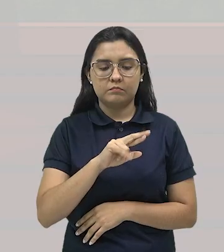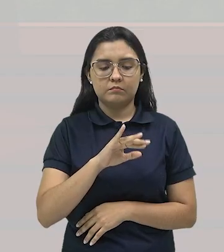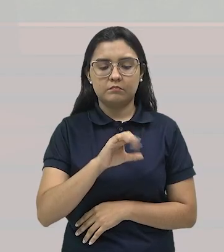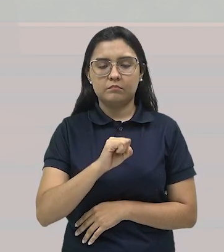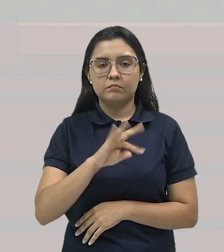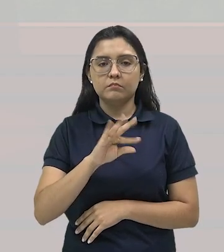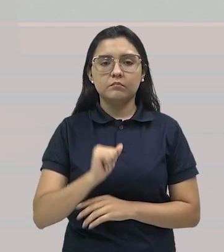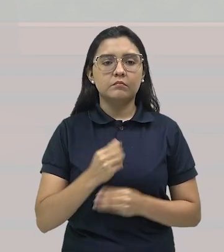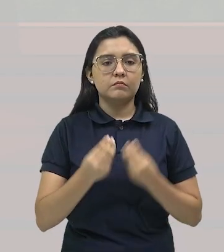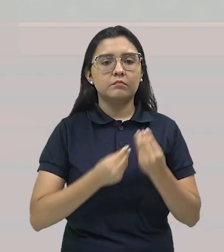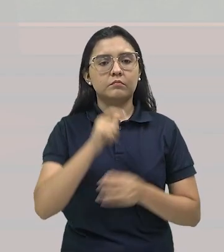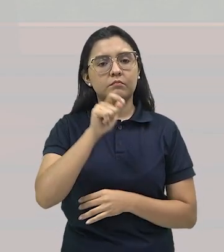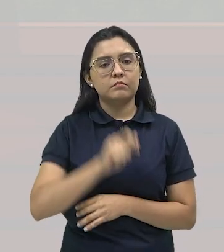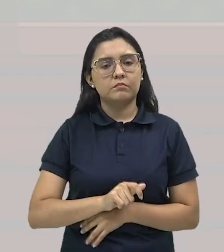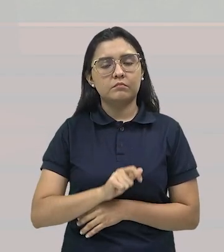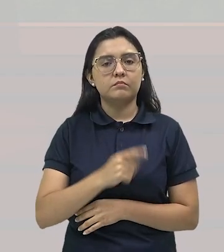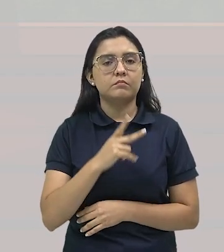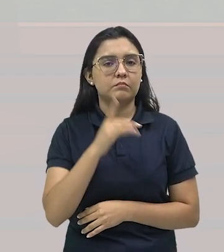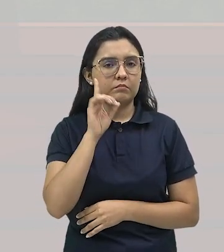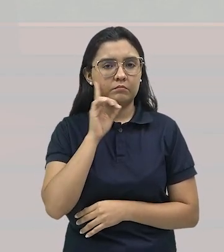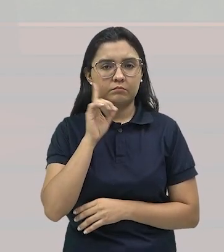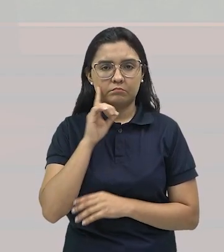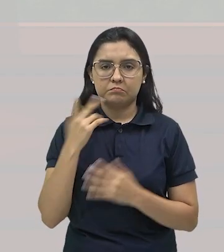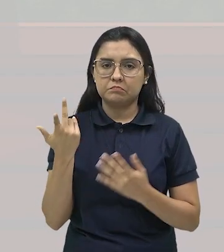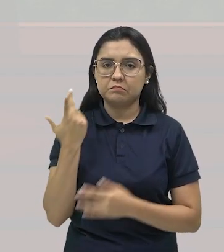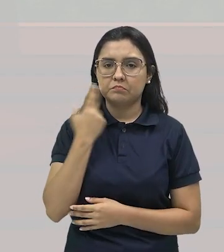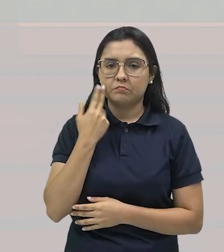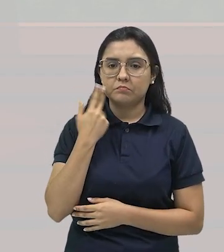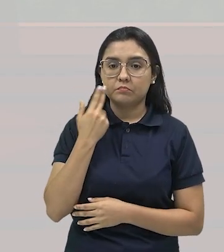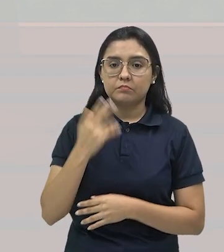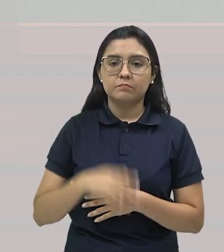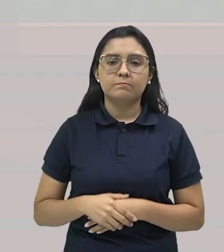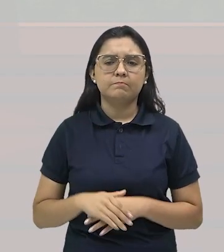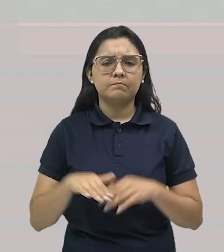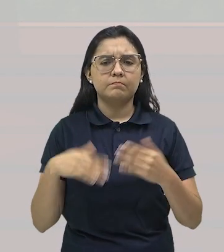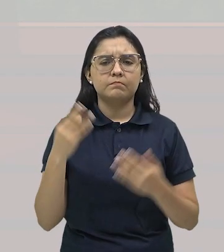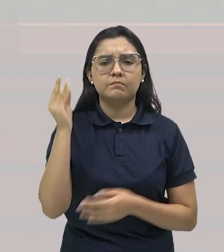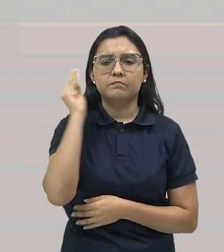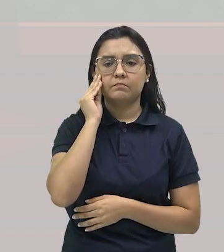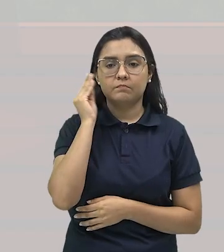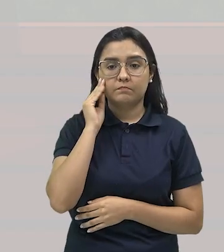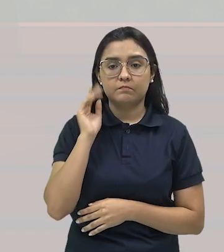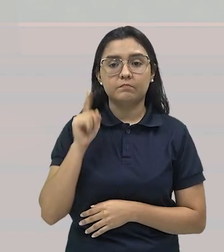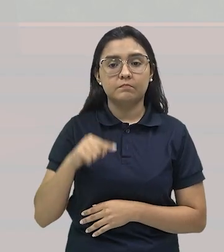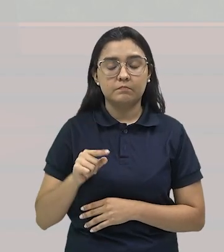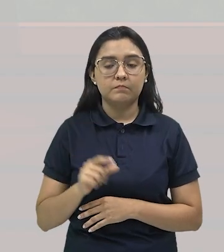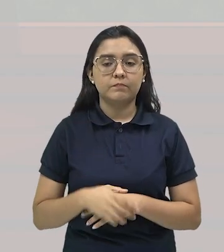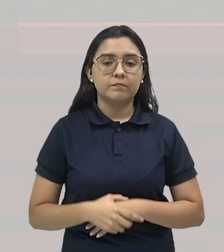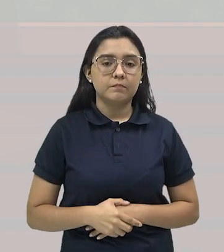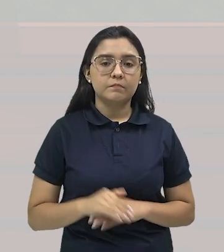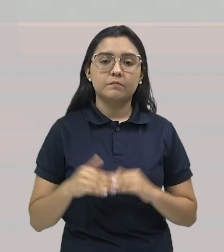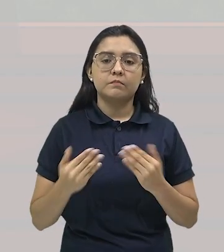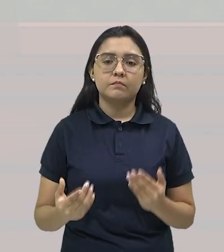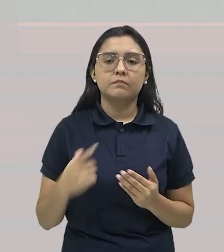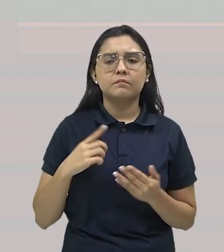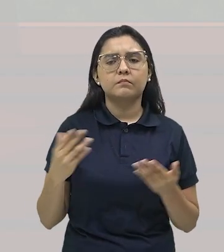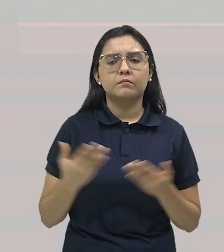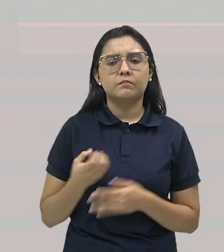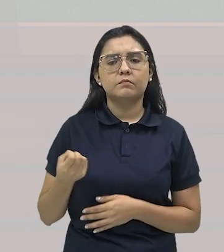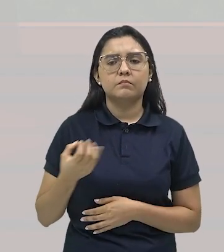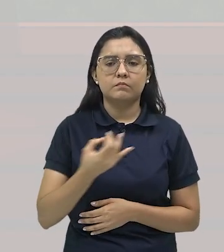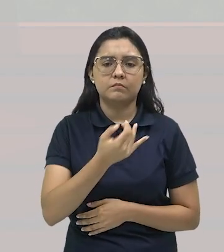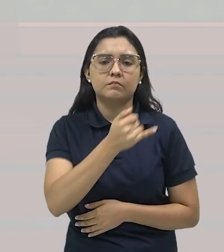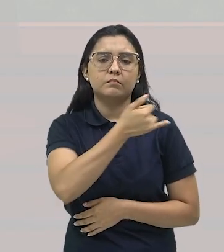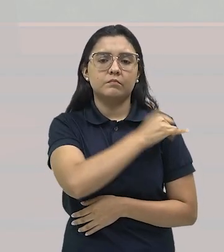dia? Pude sempre, meu caro. Deixe-me ver. Sim! Que tal uma viagem ao Rio